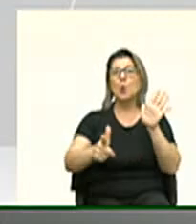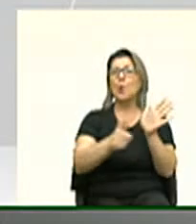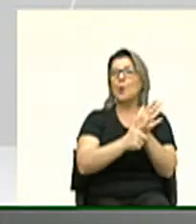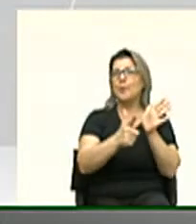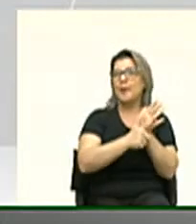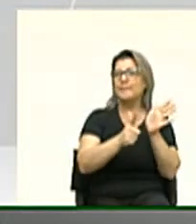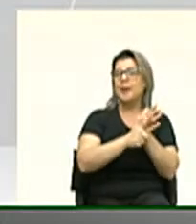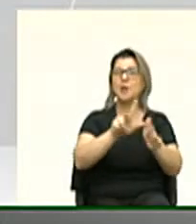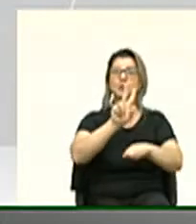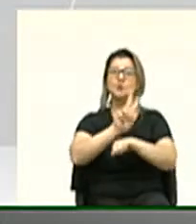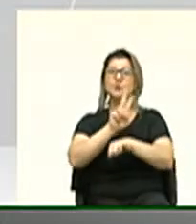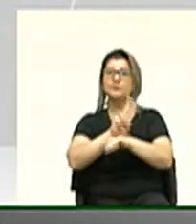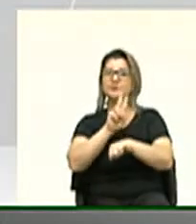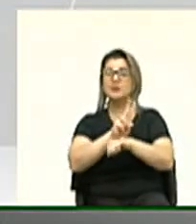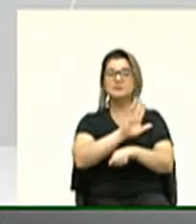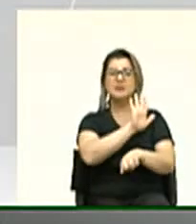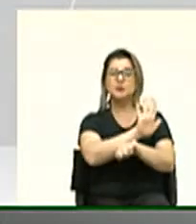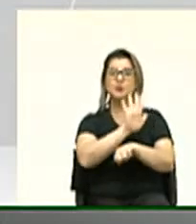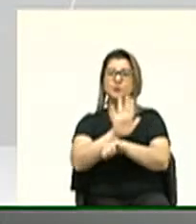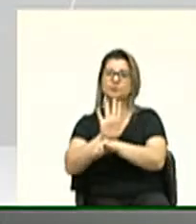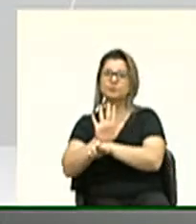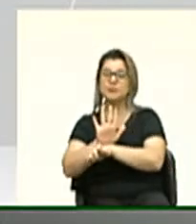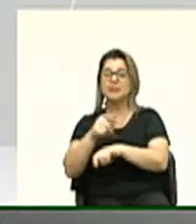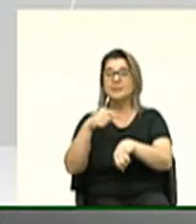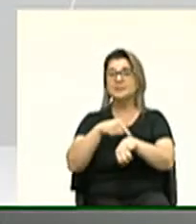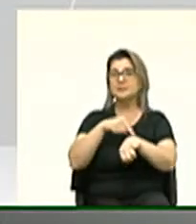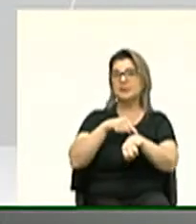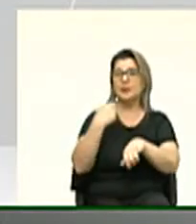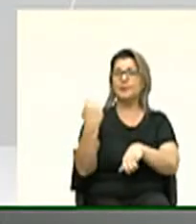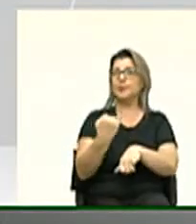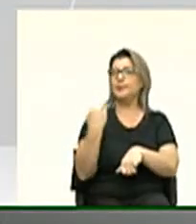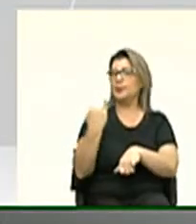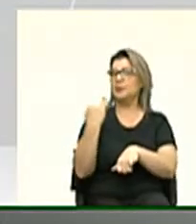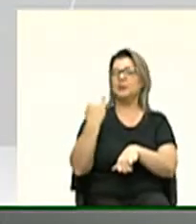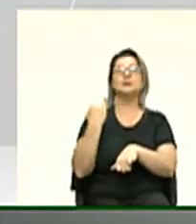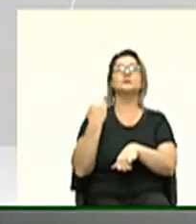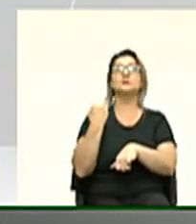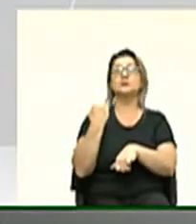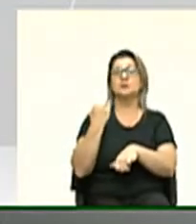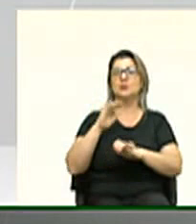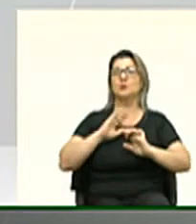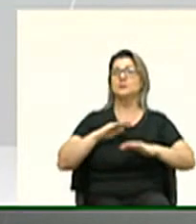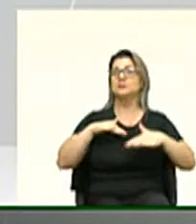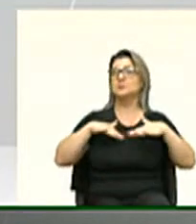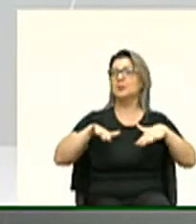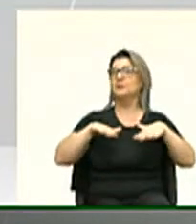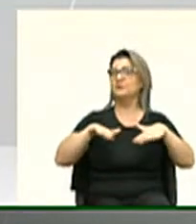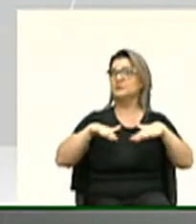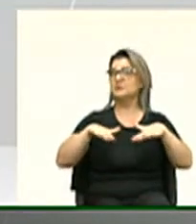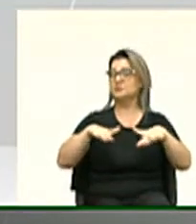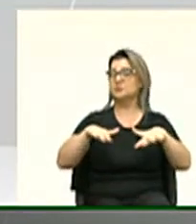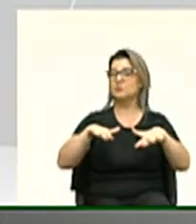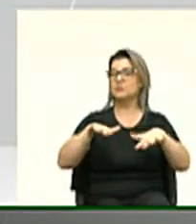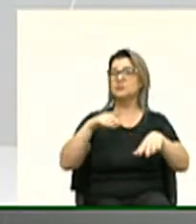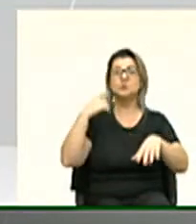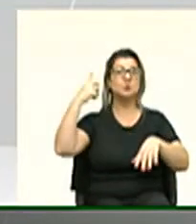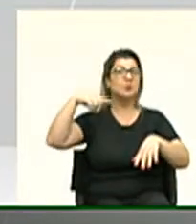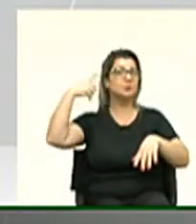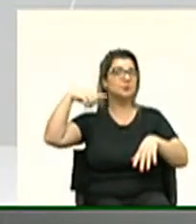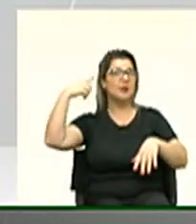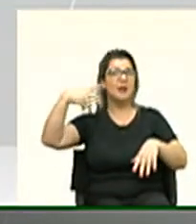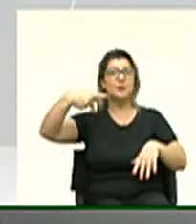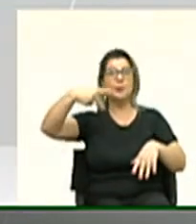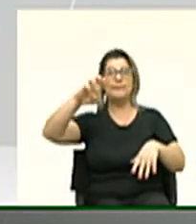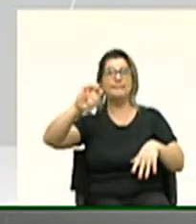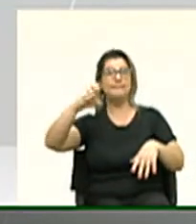fiscalizar nesse momento tão importante. As manifestações do deputado Pepe, não é? São muito importantes.